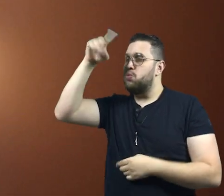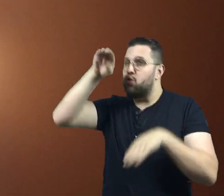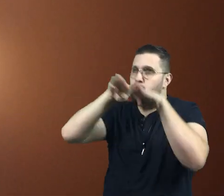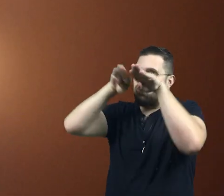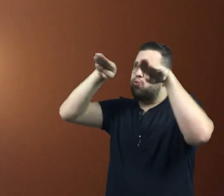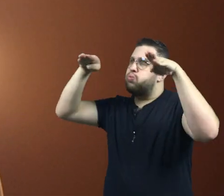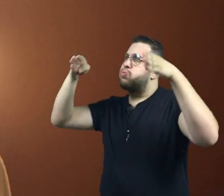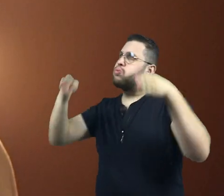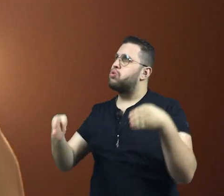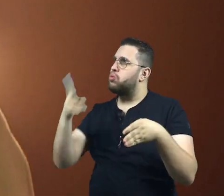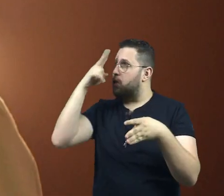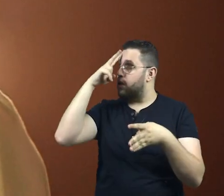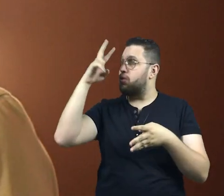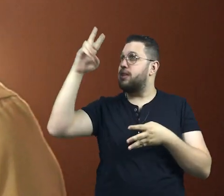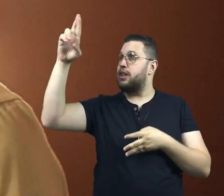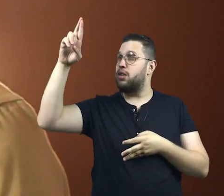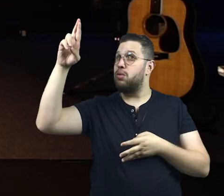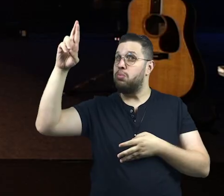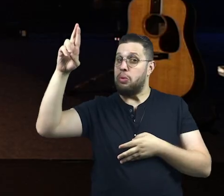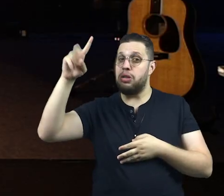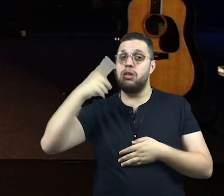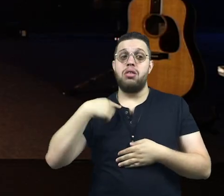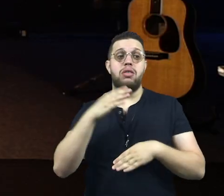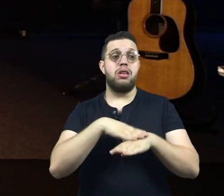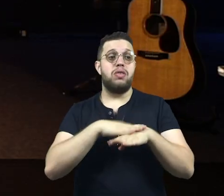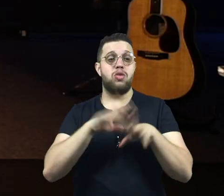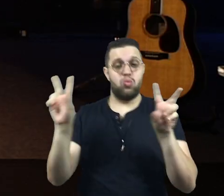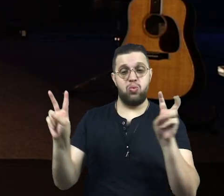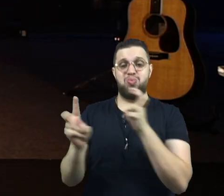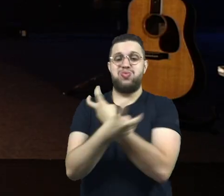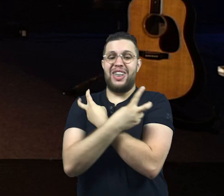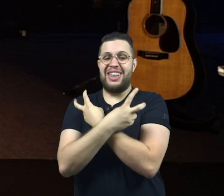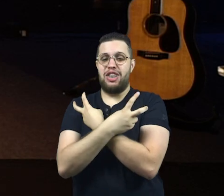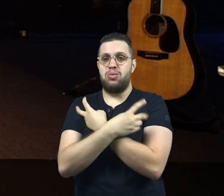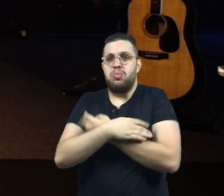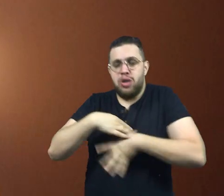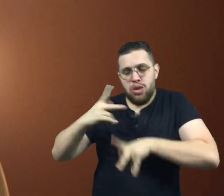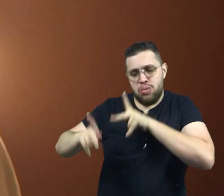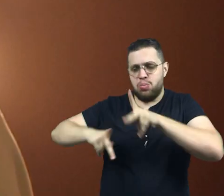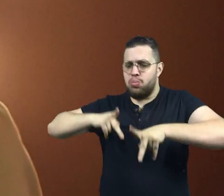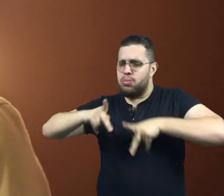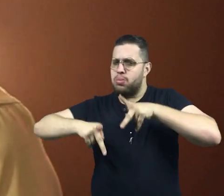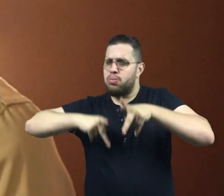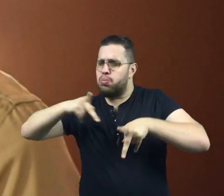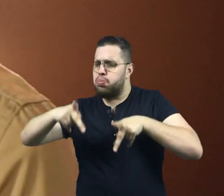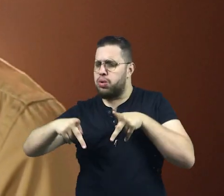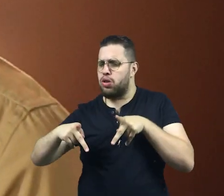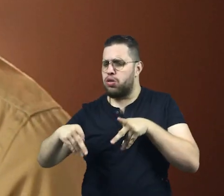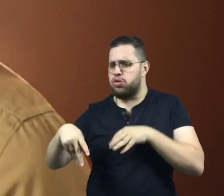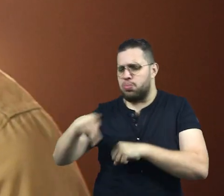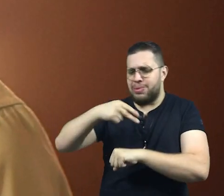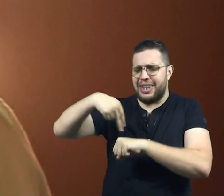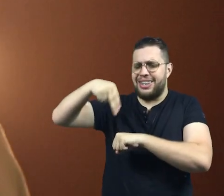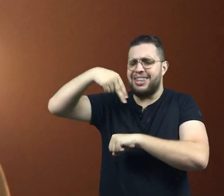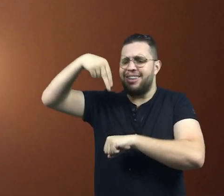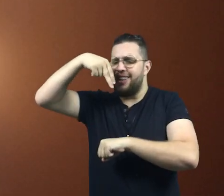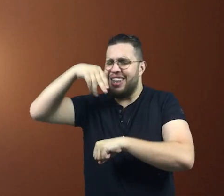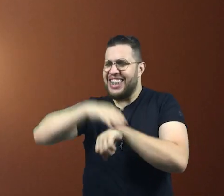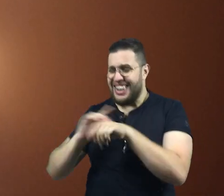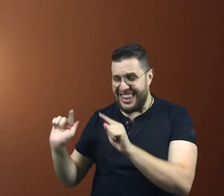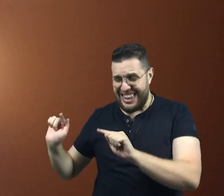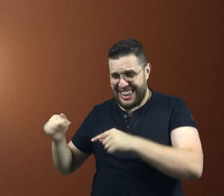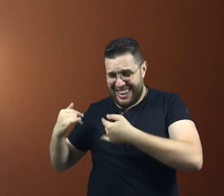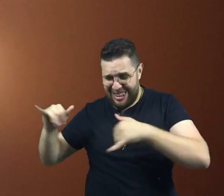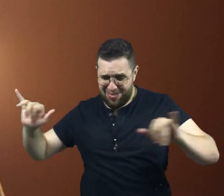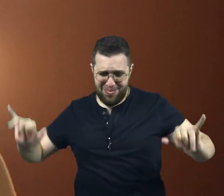Senhor. Veja bem, está falando do Egito, aquele povo, aquela nação que fez o povo de Israel como